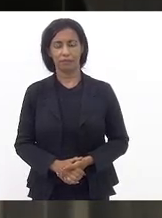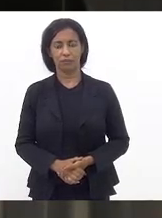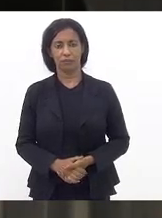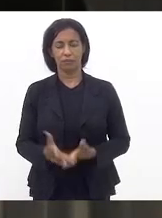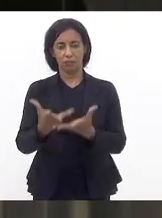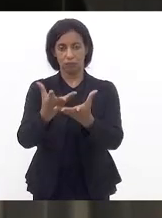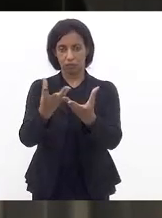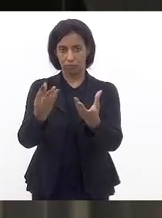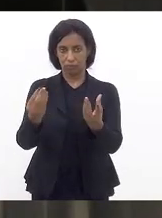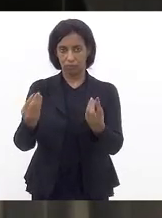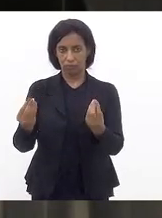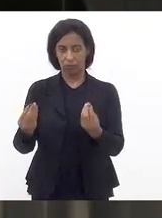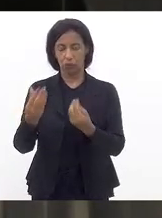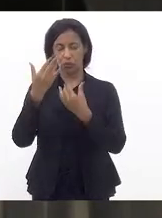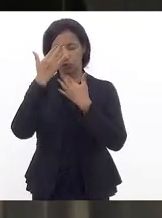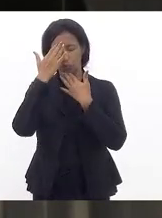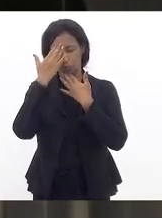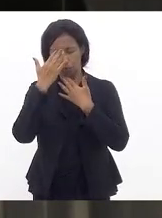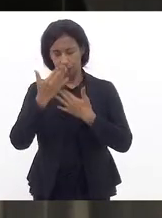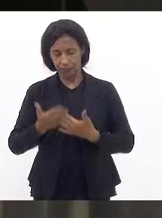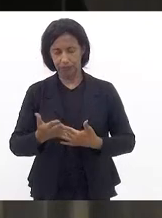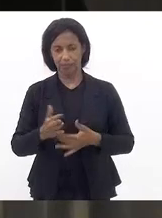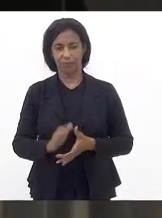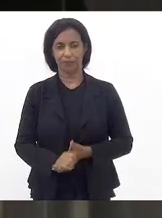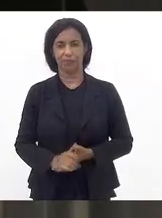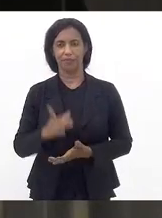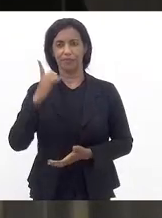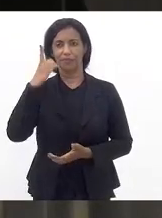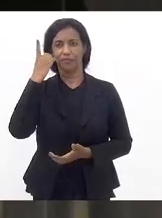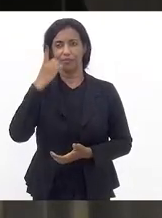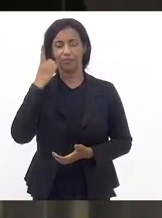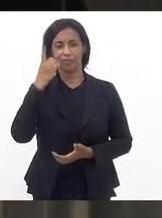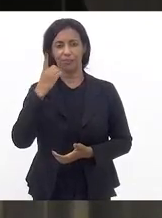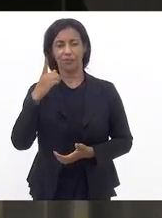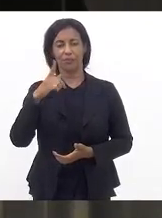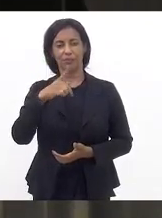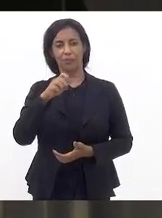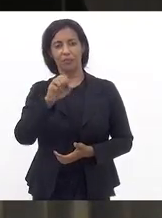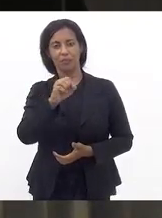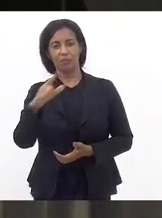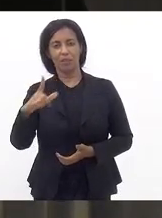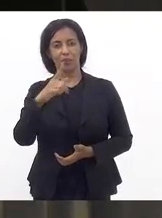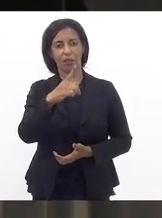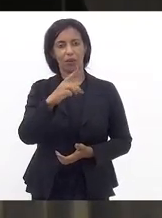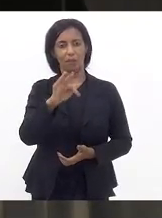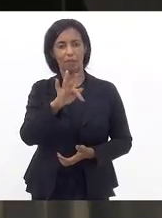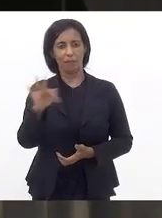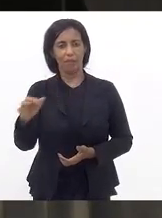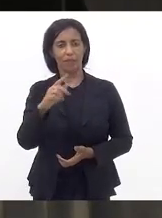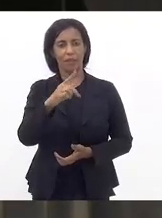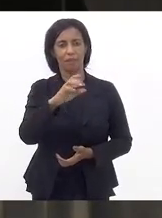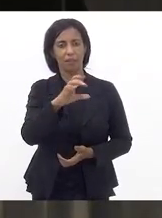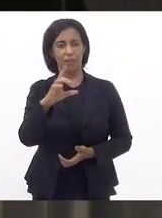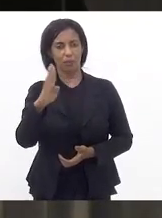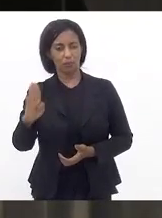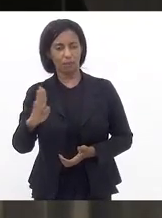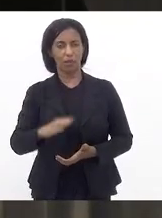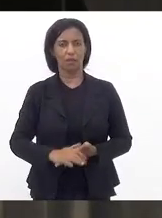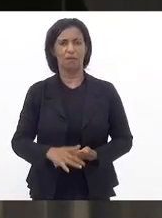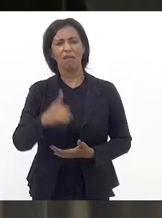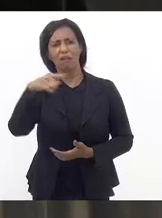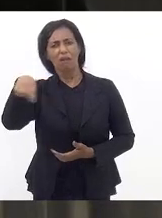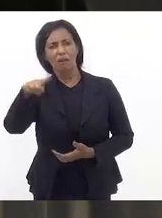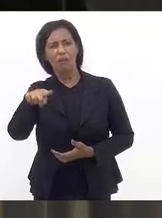é muito obrigado deputados do PSOL do PT do PC do B